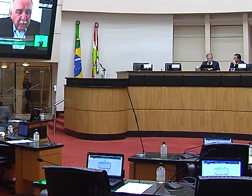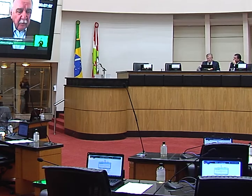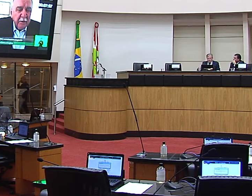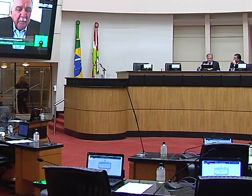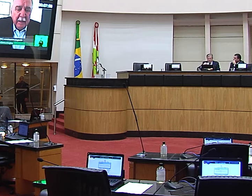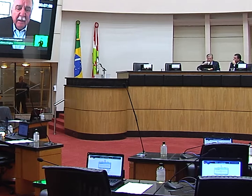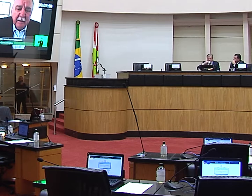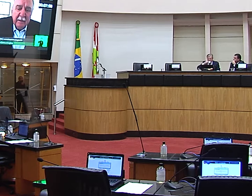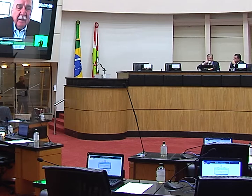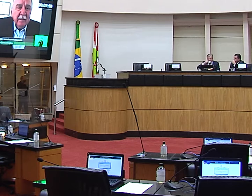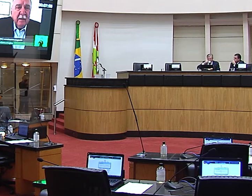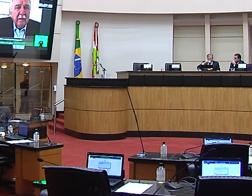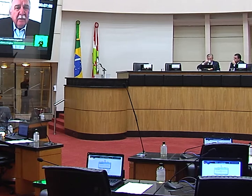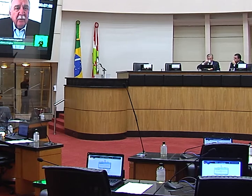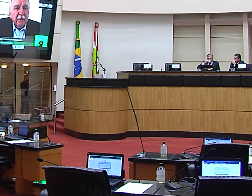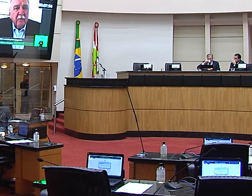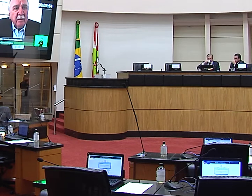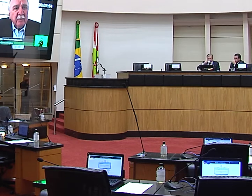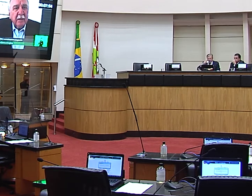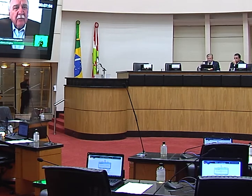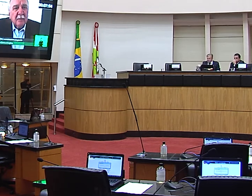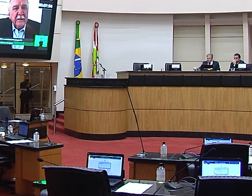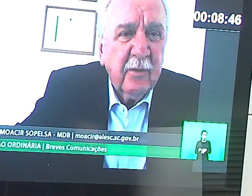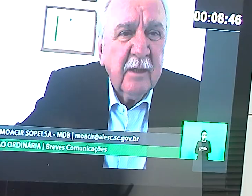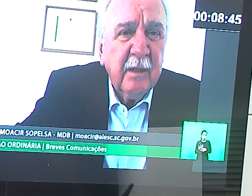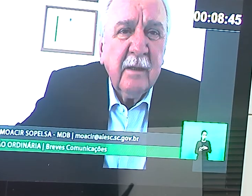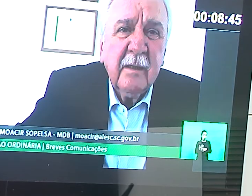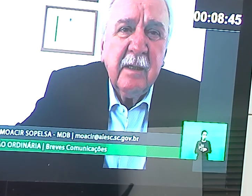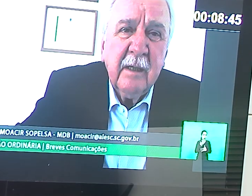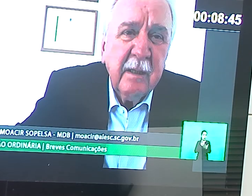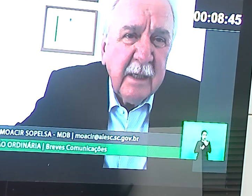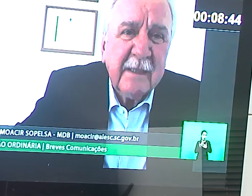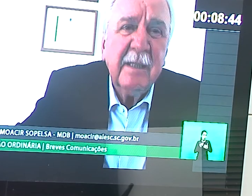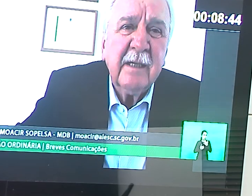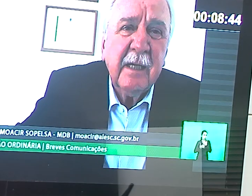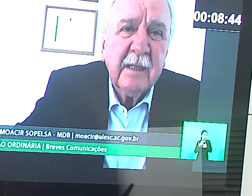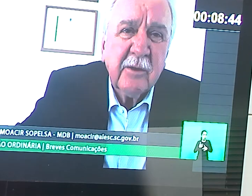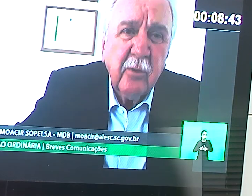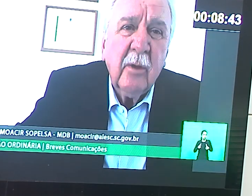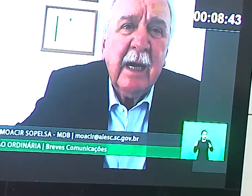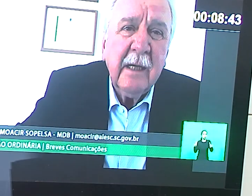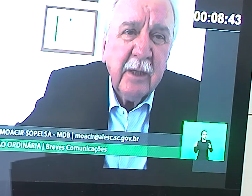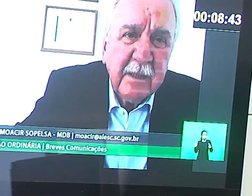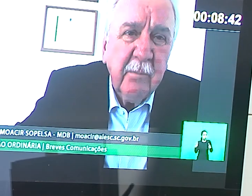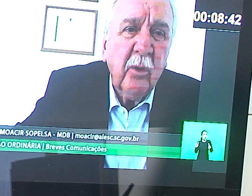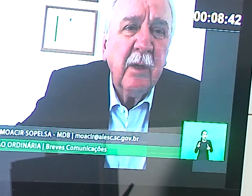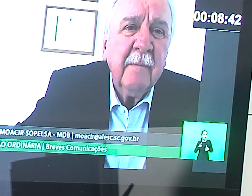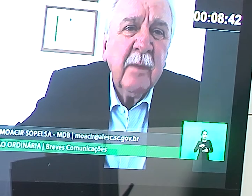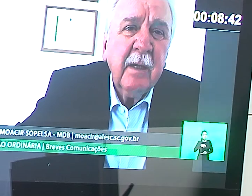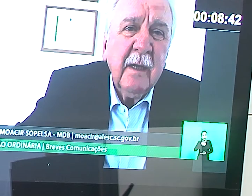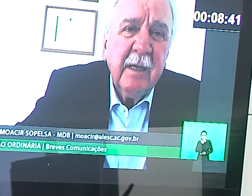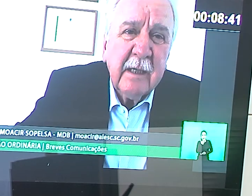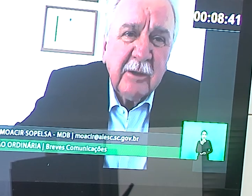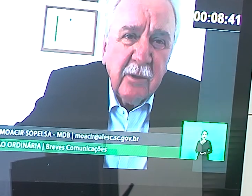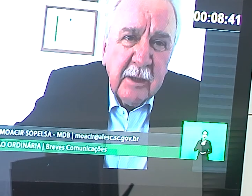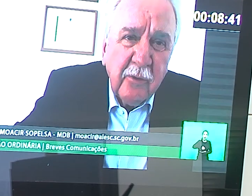Durante sessão ordinária, o deputado Moacir Sopelsa, do MDB, defendeu a necessidade de aprovação da proposta de